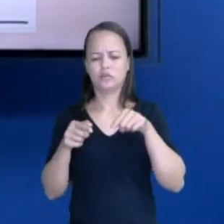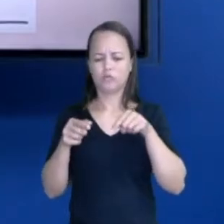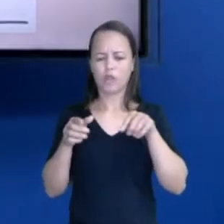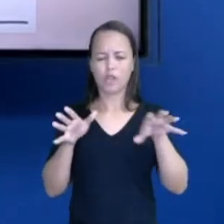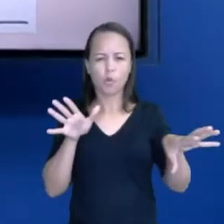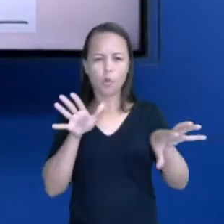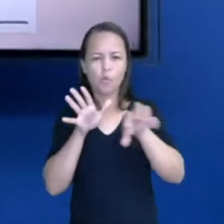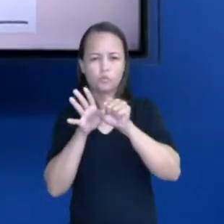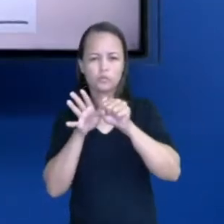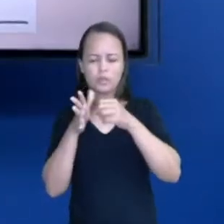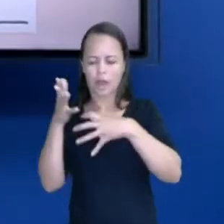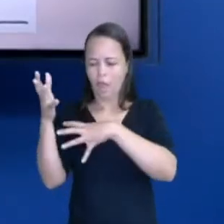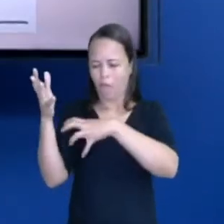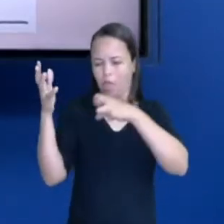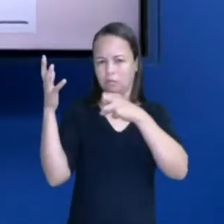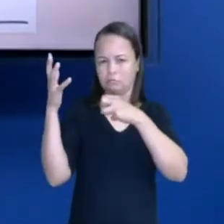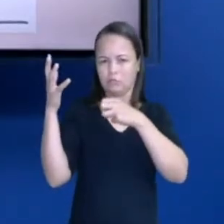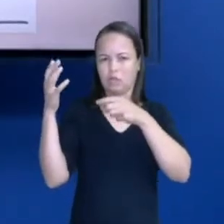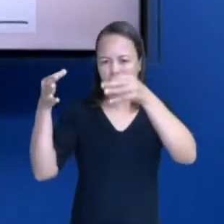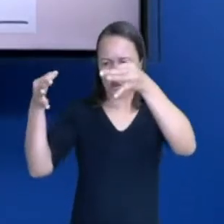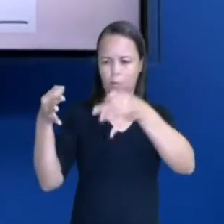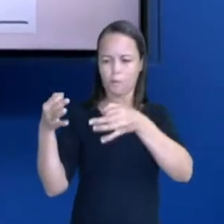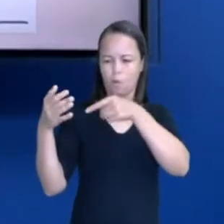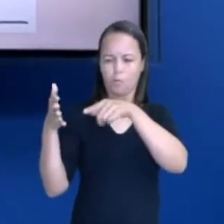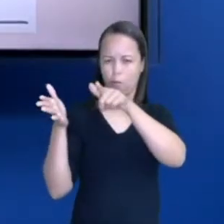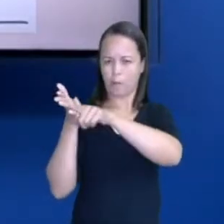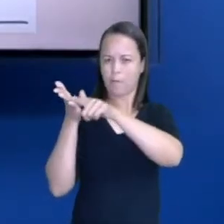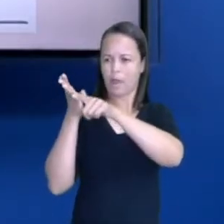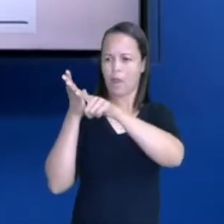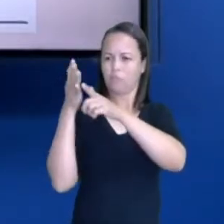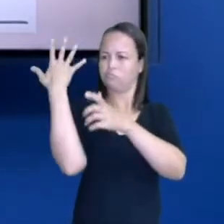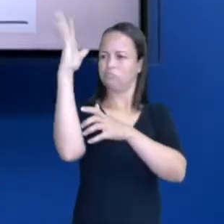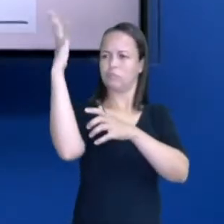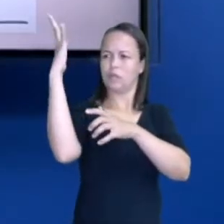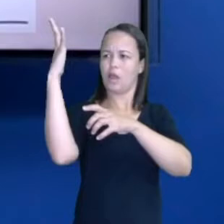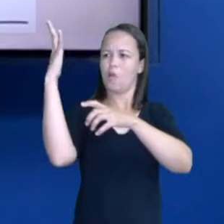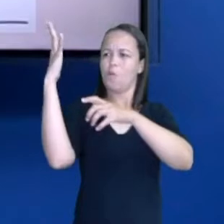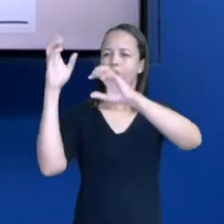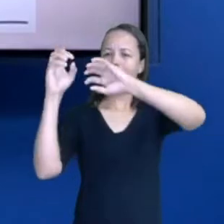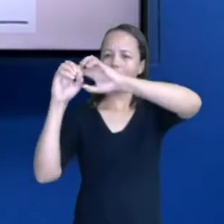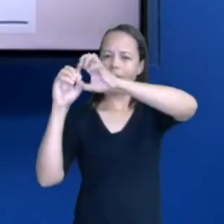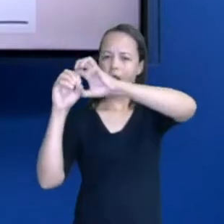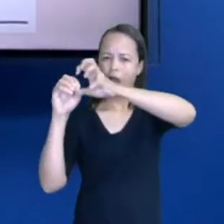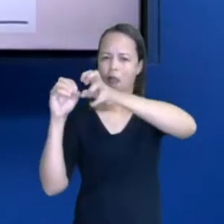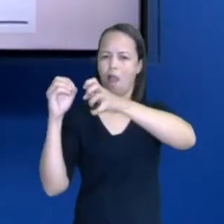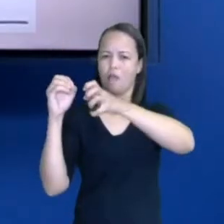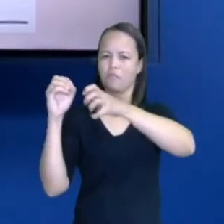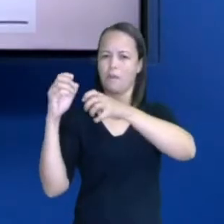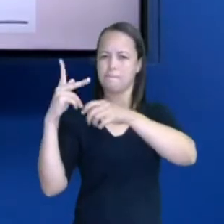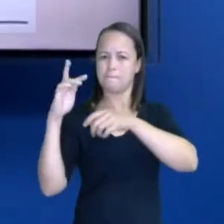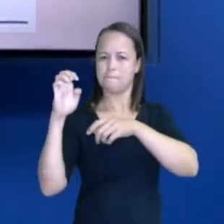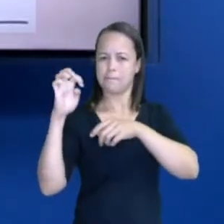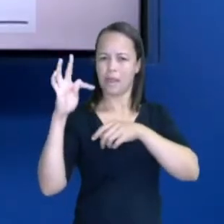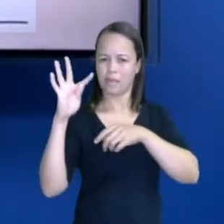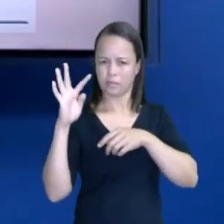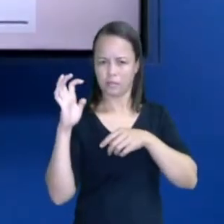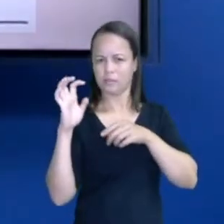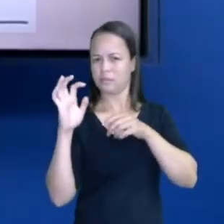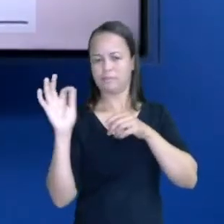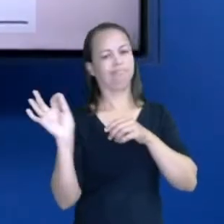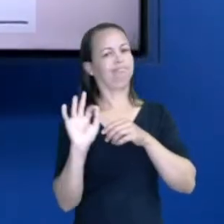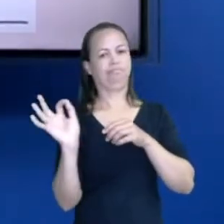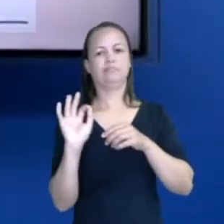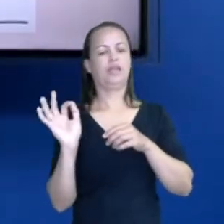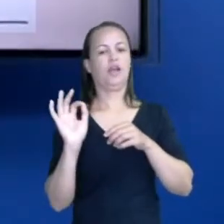lá na natureza? A folhinha de papel, vai ter lá uma árvore de garrafa PET, onde vai ter as garrafas PETs lá? De forma nenhuma,